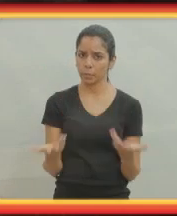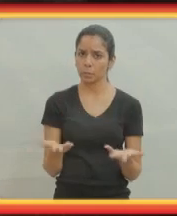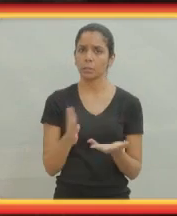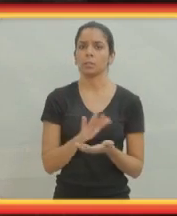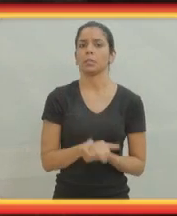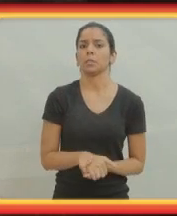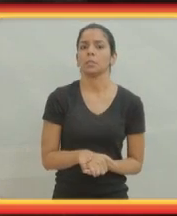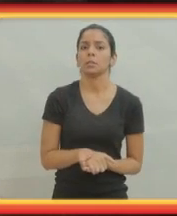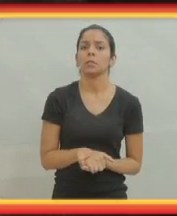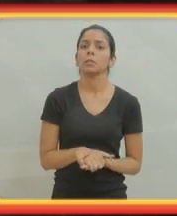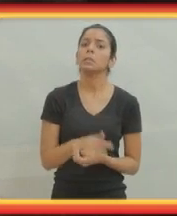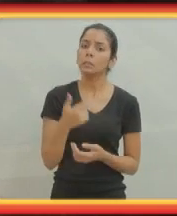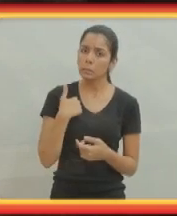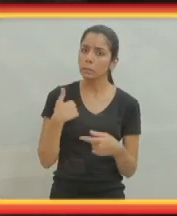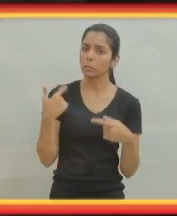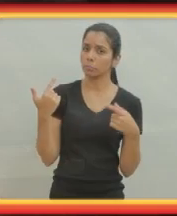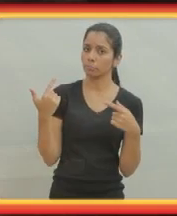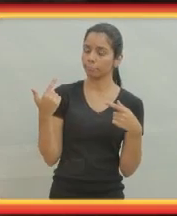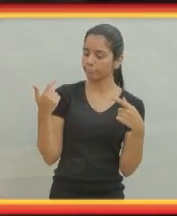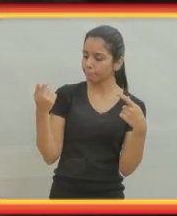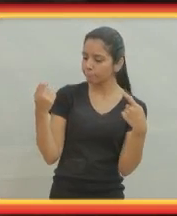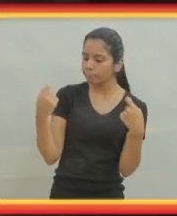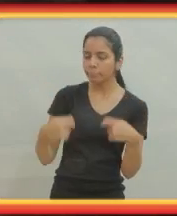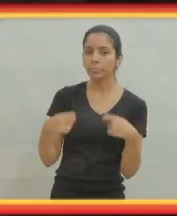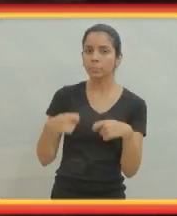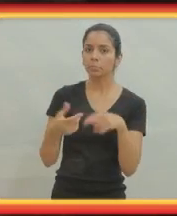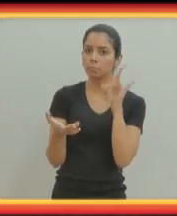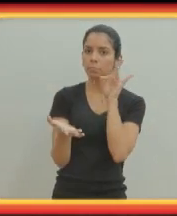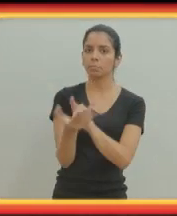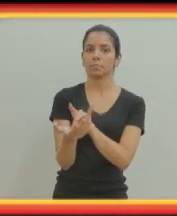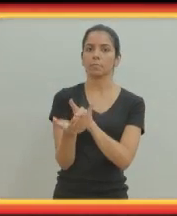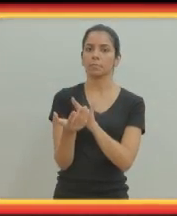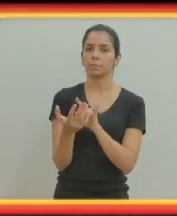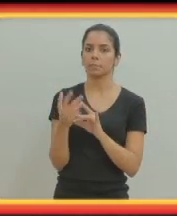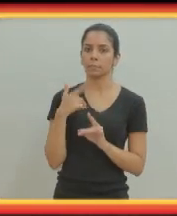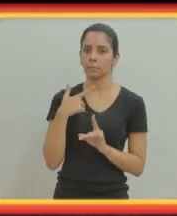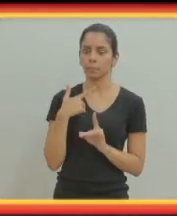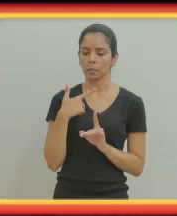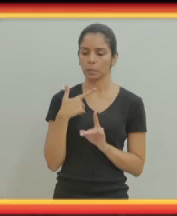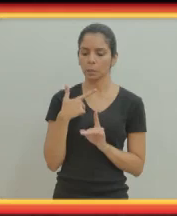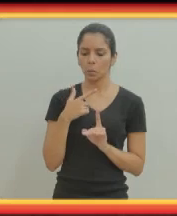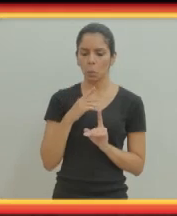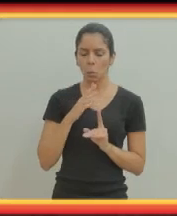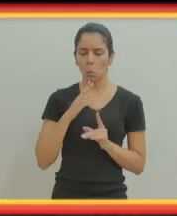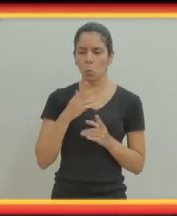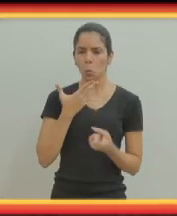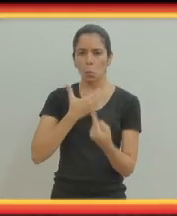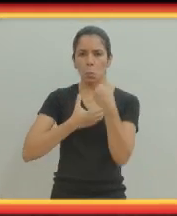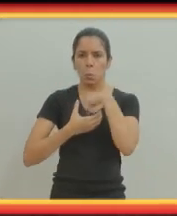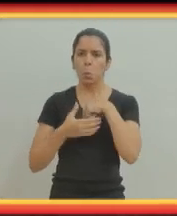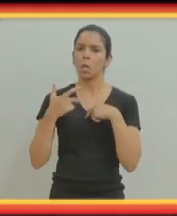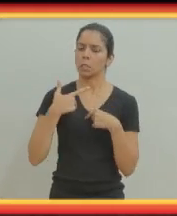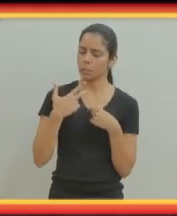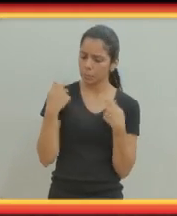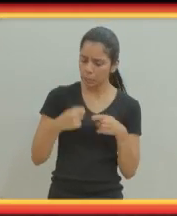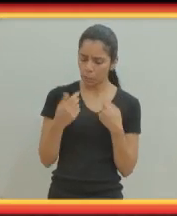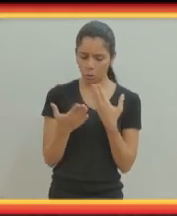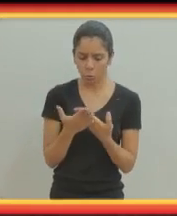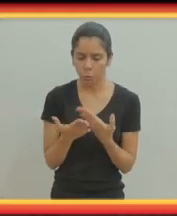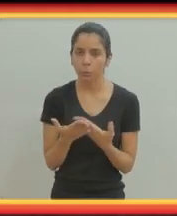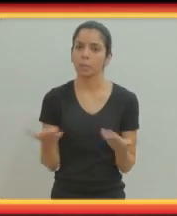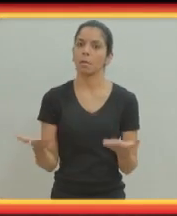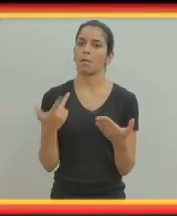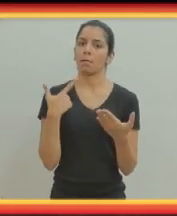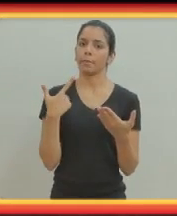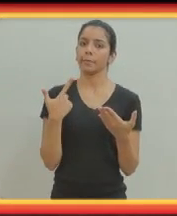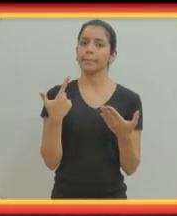total sobre a síndrome, sobre o autismo e eu tive que realmente entrar nesse universo fundo, né? Tive que